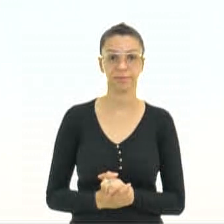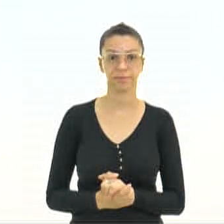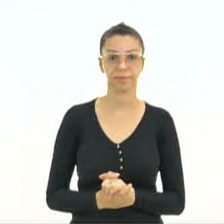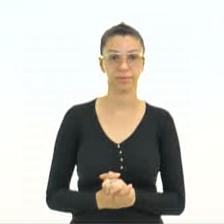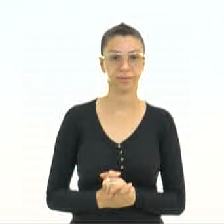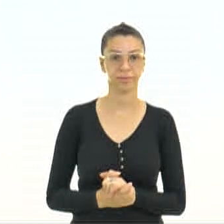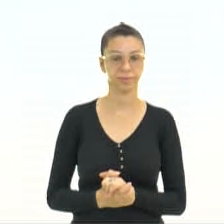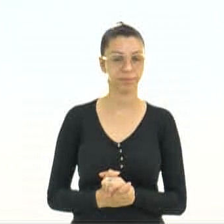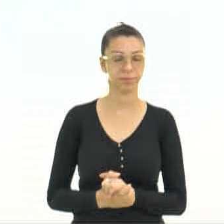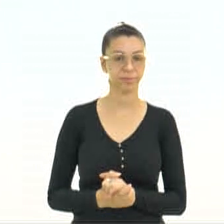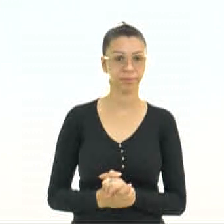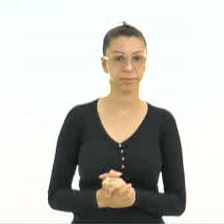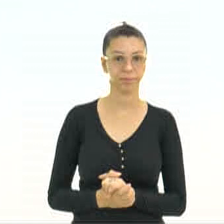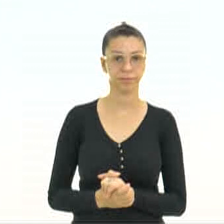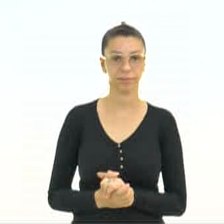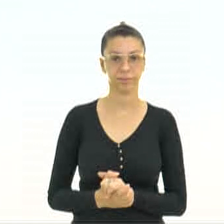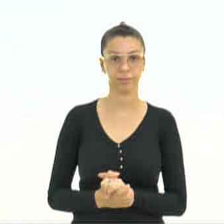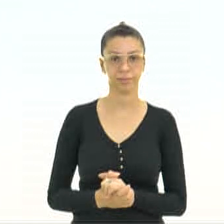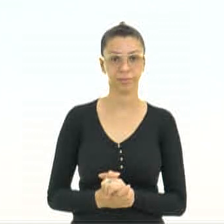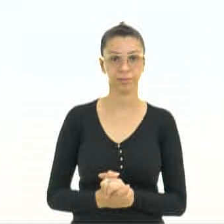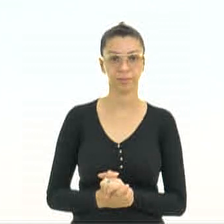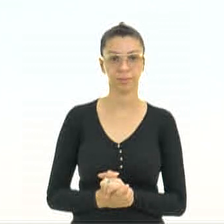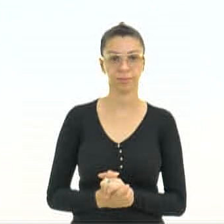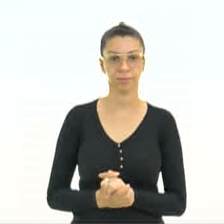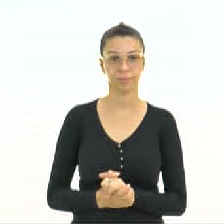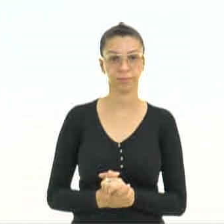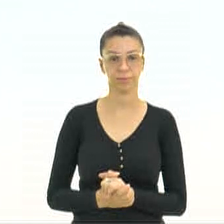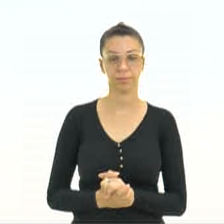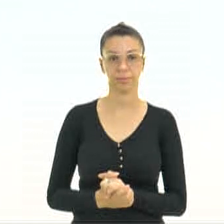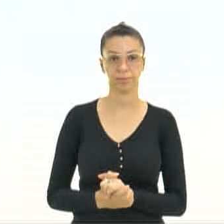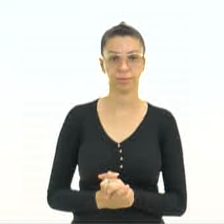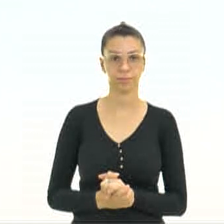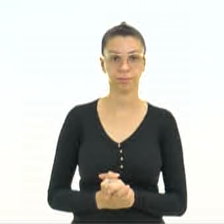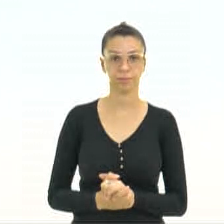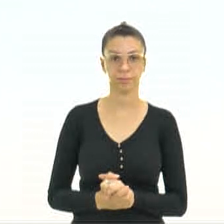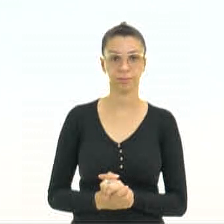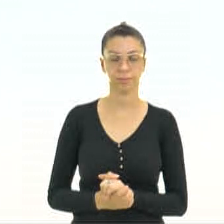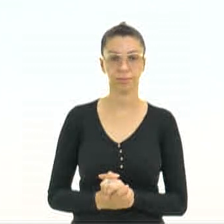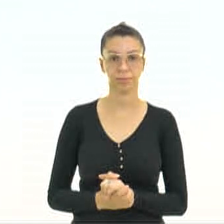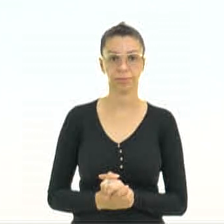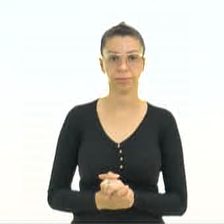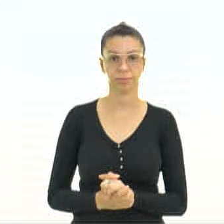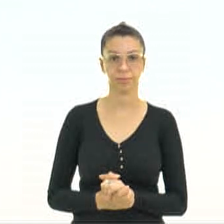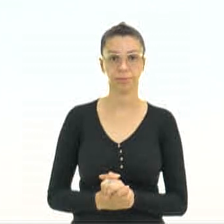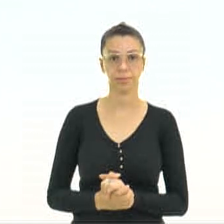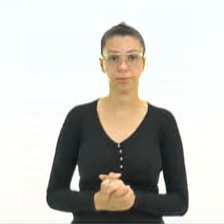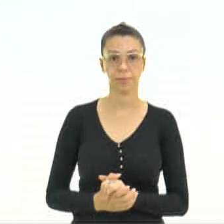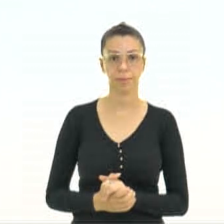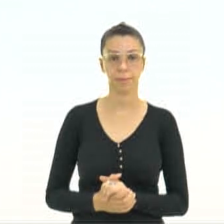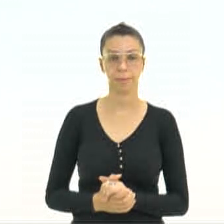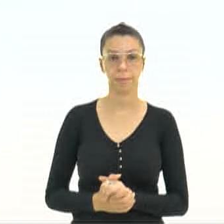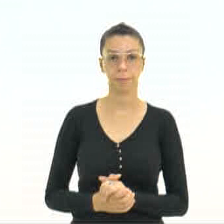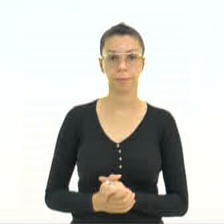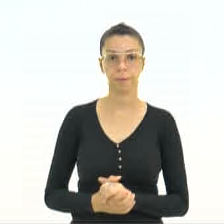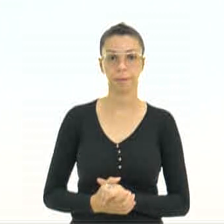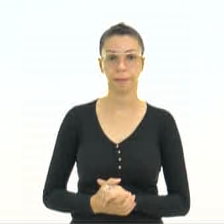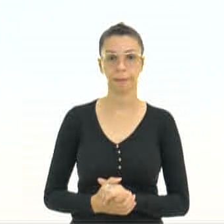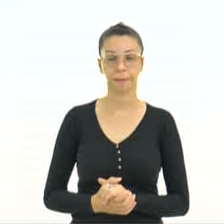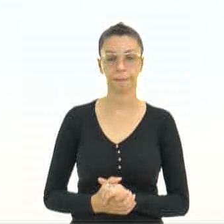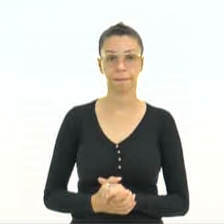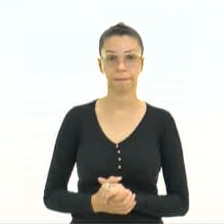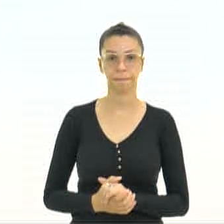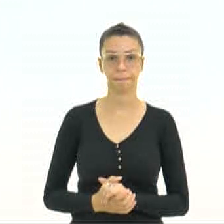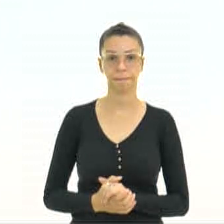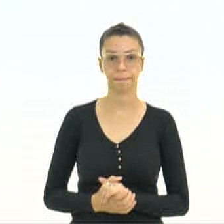came across Jane Eyre, protagonist of the book that bears her name, written by Charlotte Brontë,